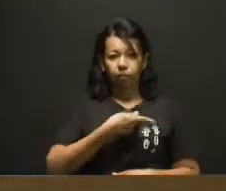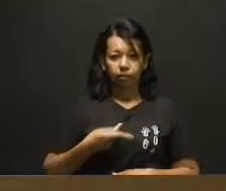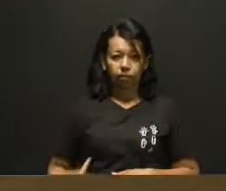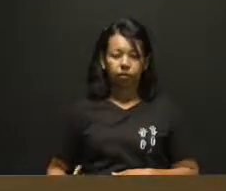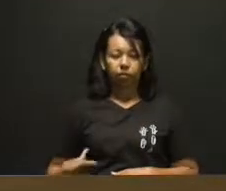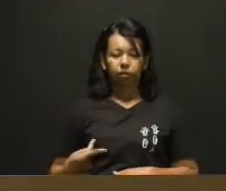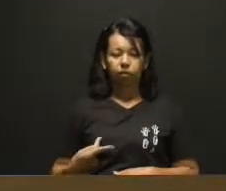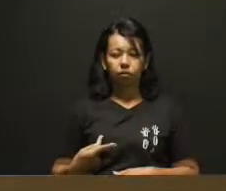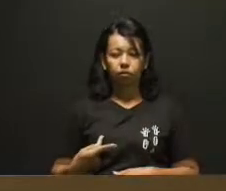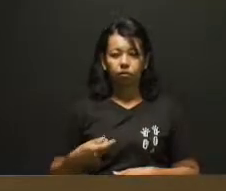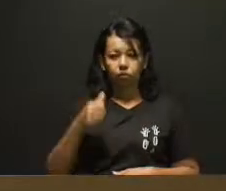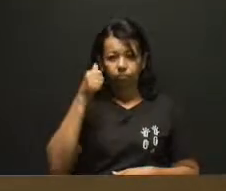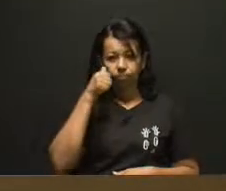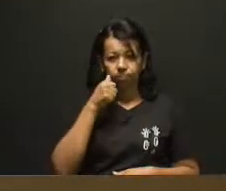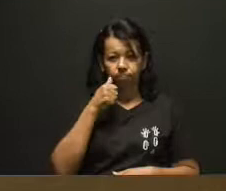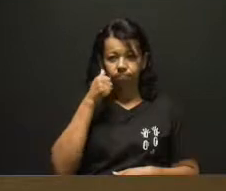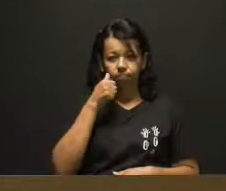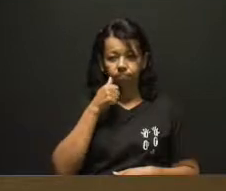do